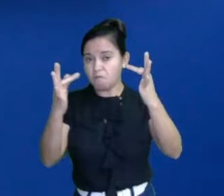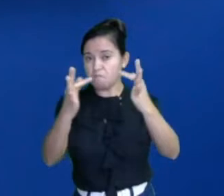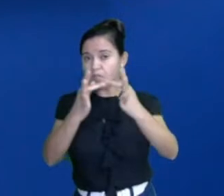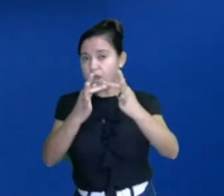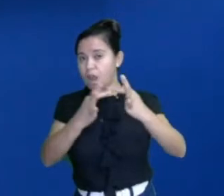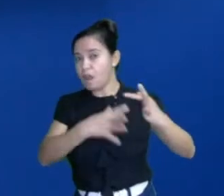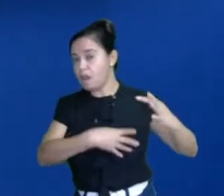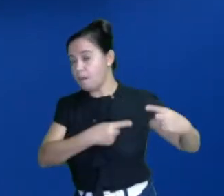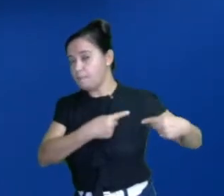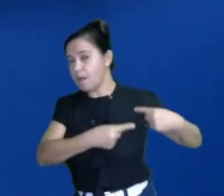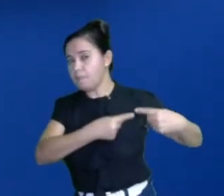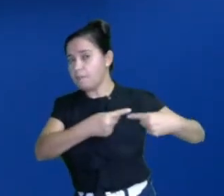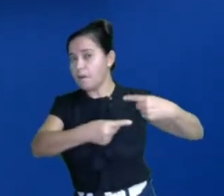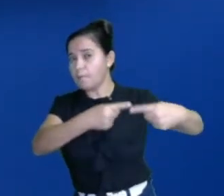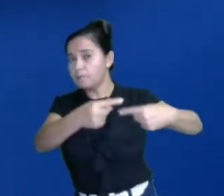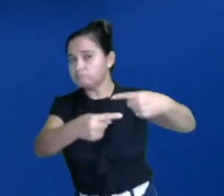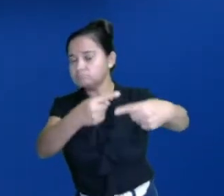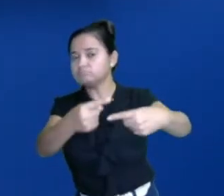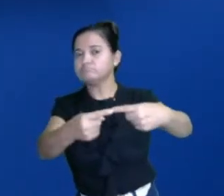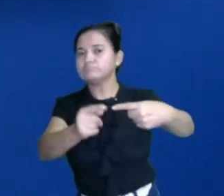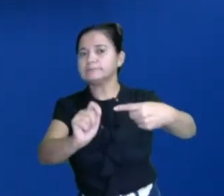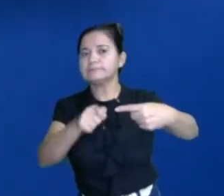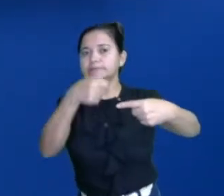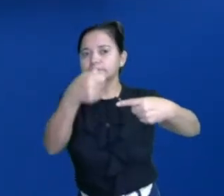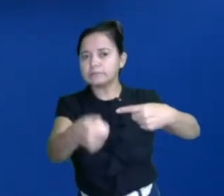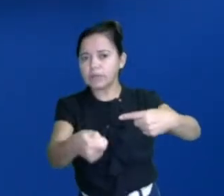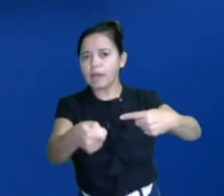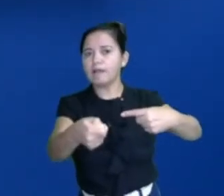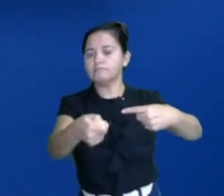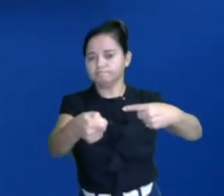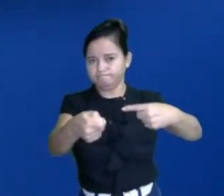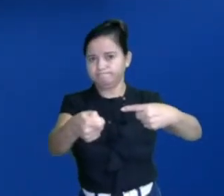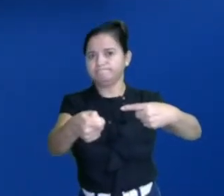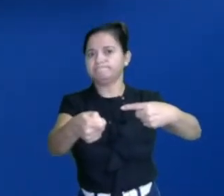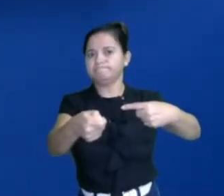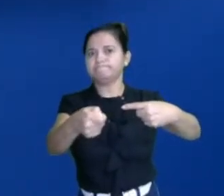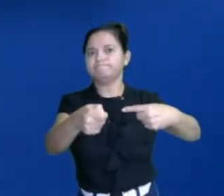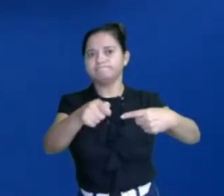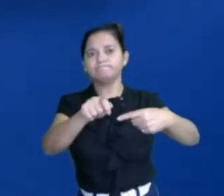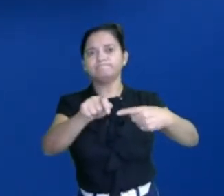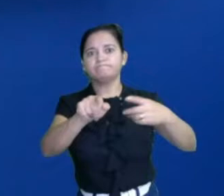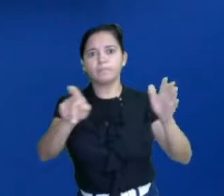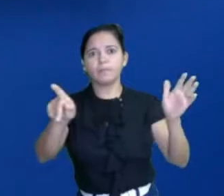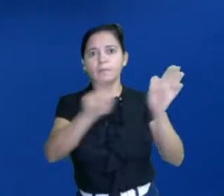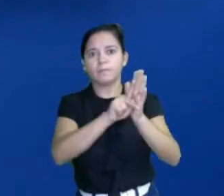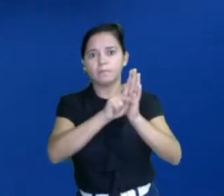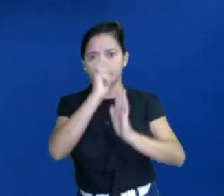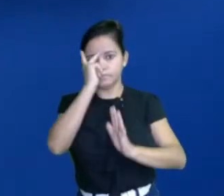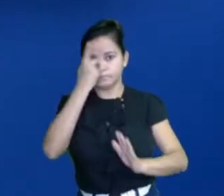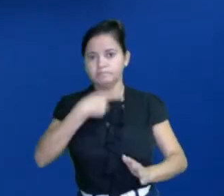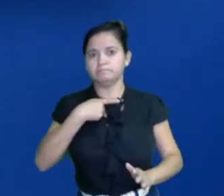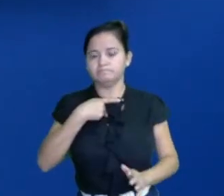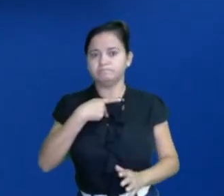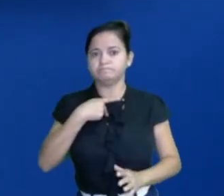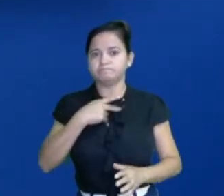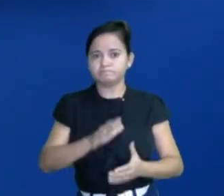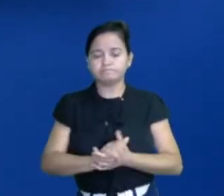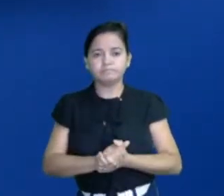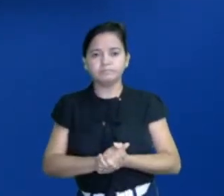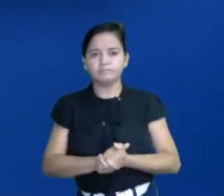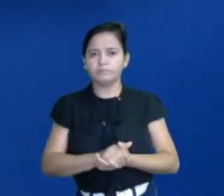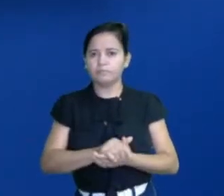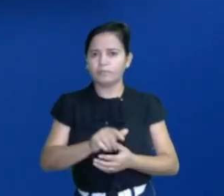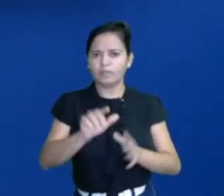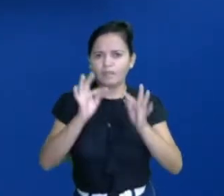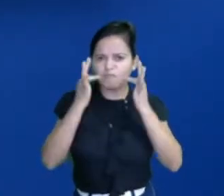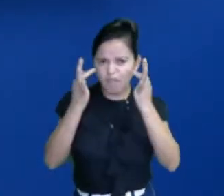de geração em geração, isso eu chamo de patrimônio pessoal. Trouxe um exemplo aqui, ó. Em sua família existe